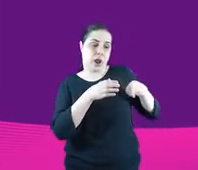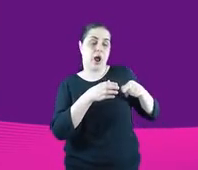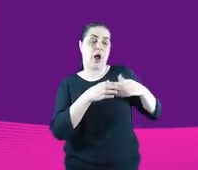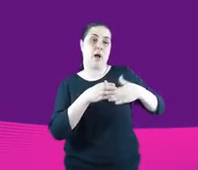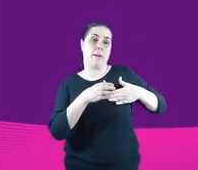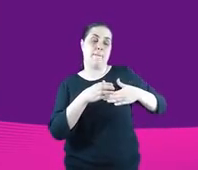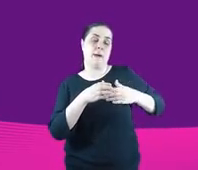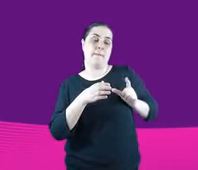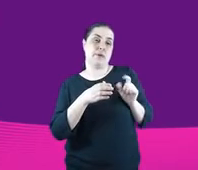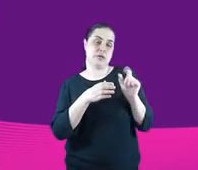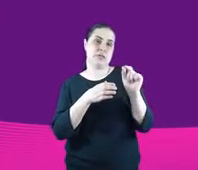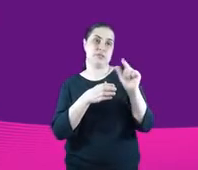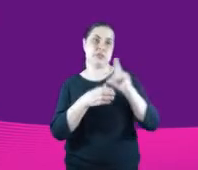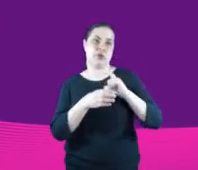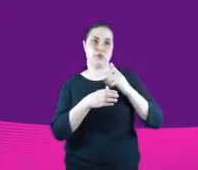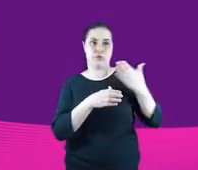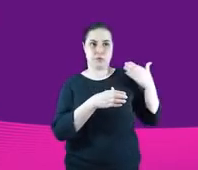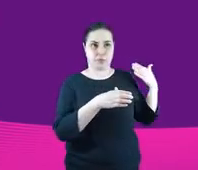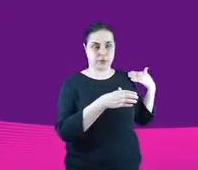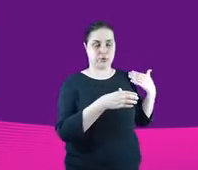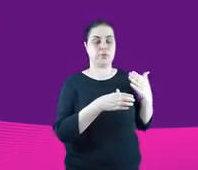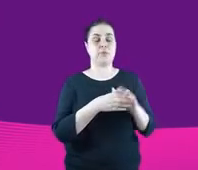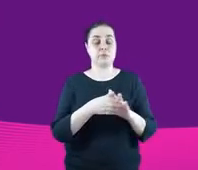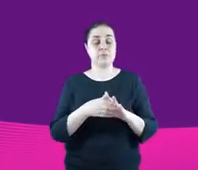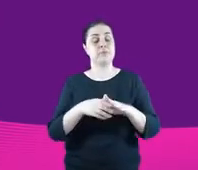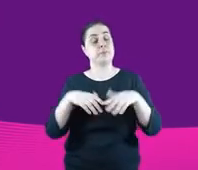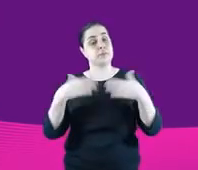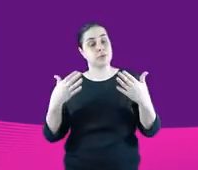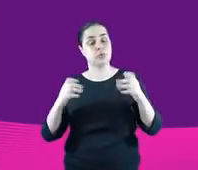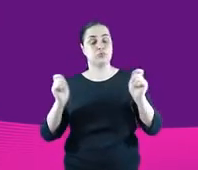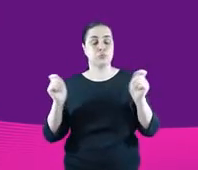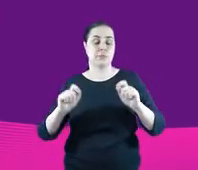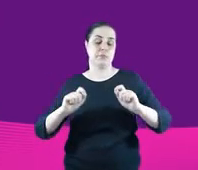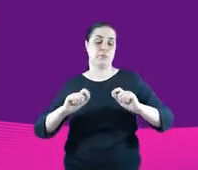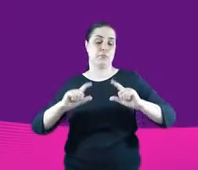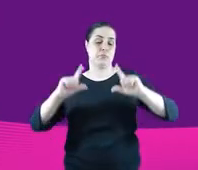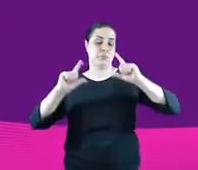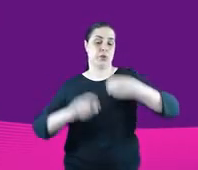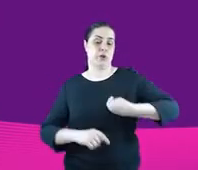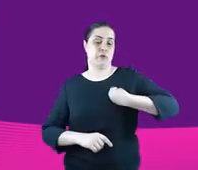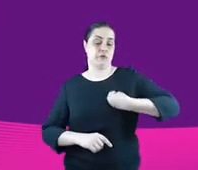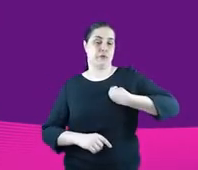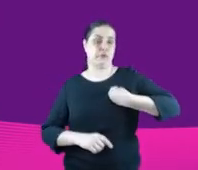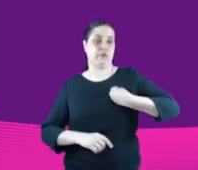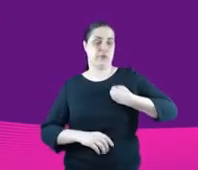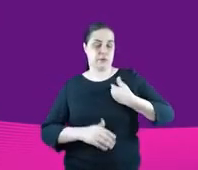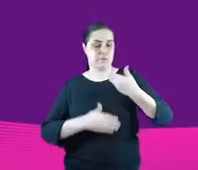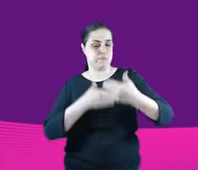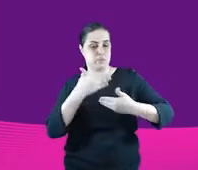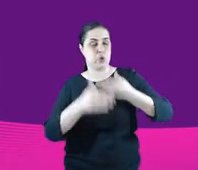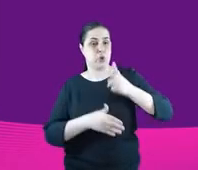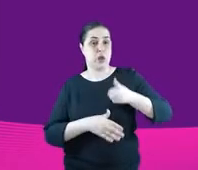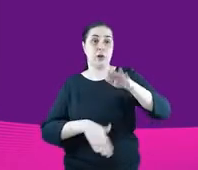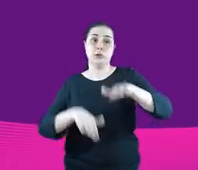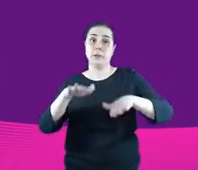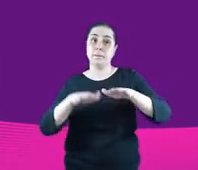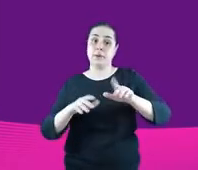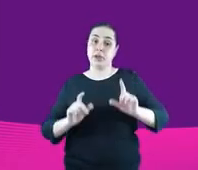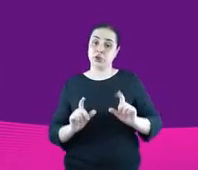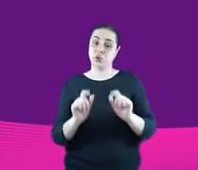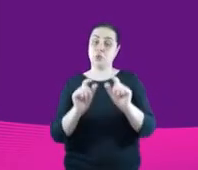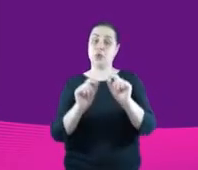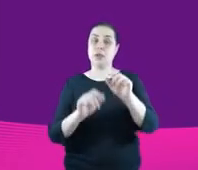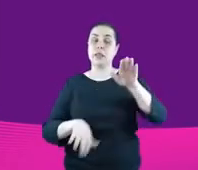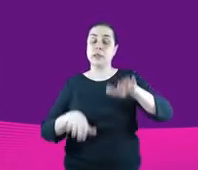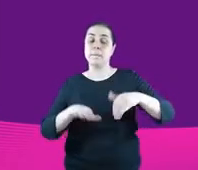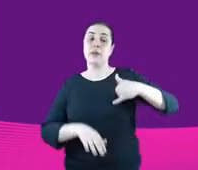influenciam a sobrevida, depende, então, da neoplasia, do subtipo molecular dessa neoplasia, da idade do diagnóstico dessa paciente,